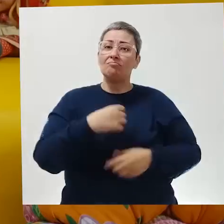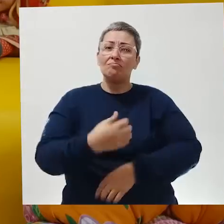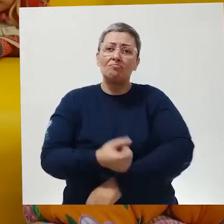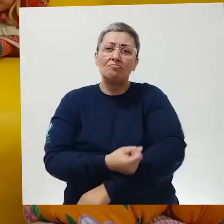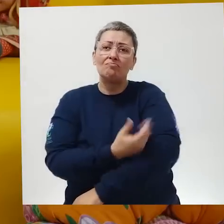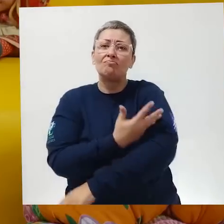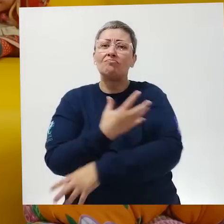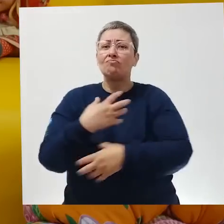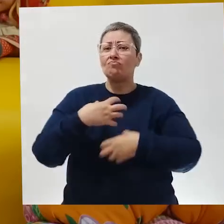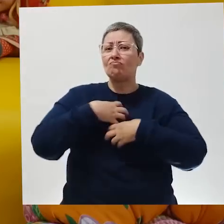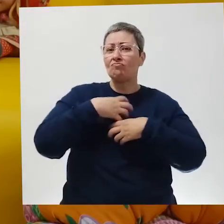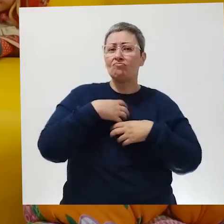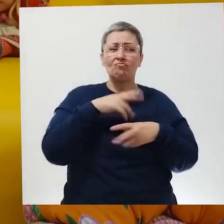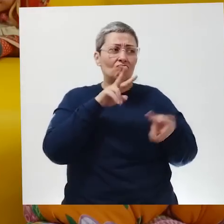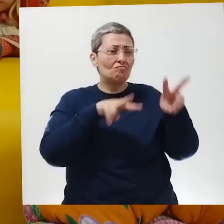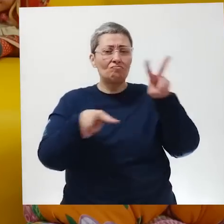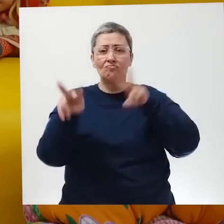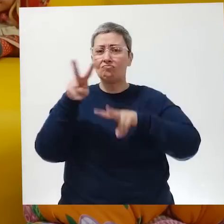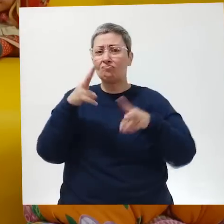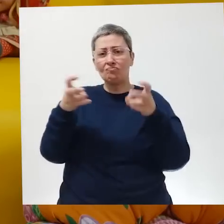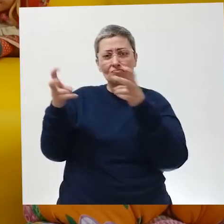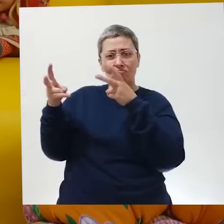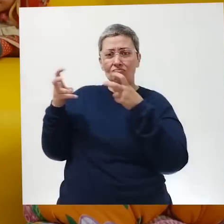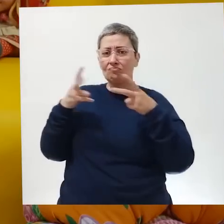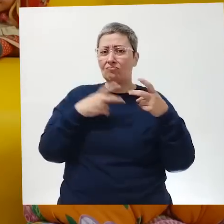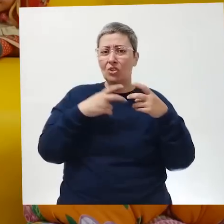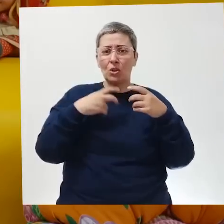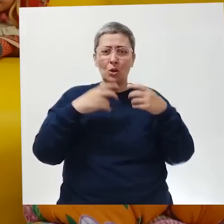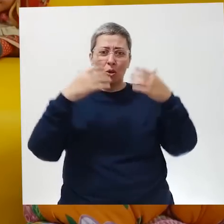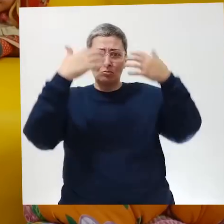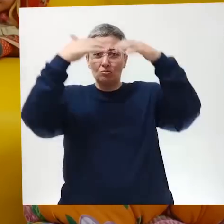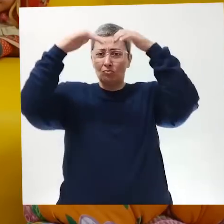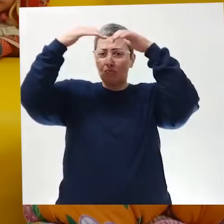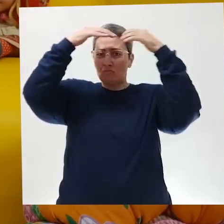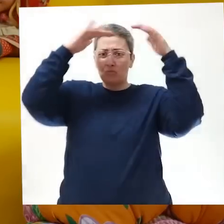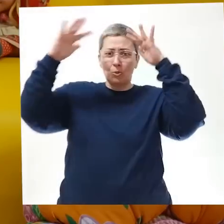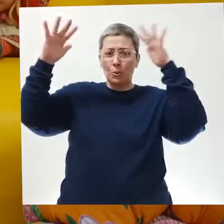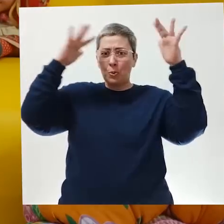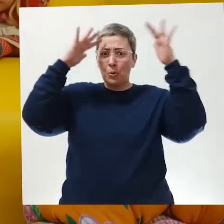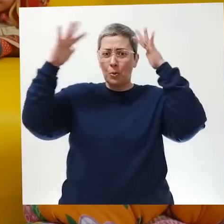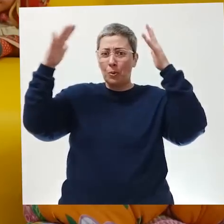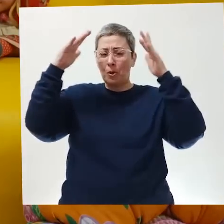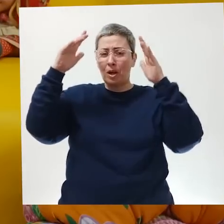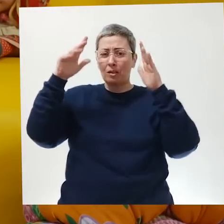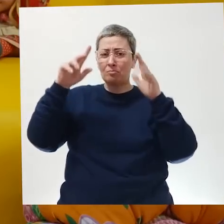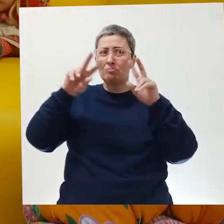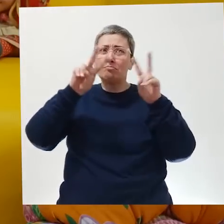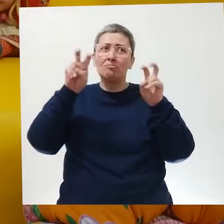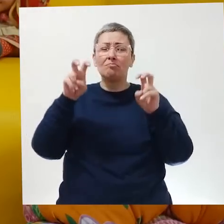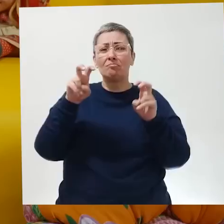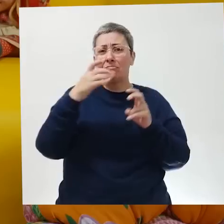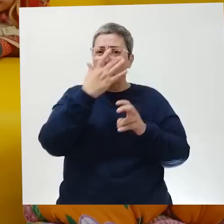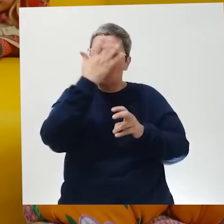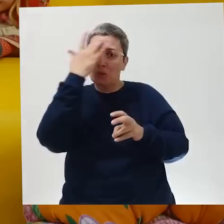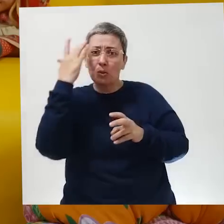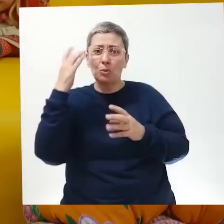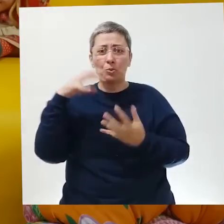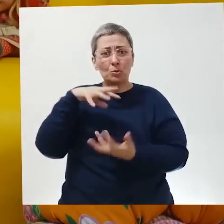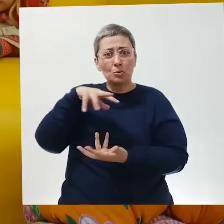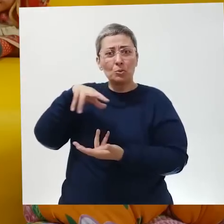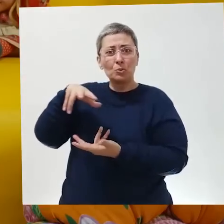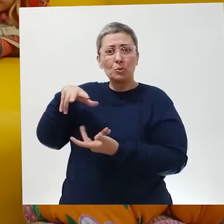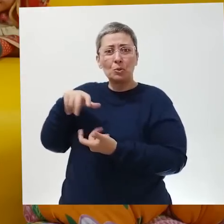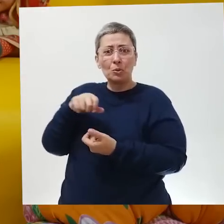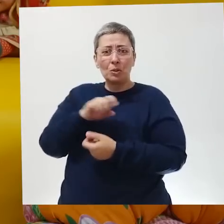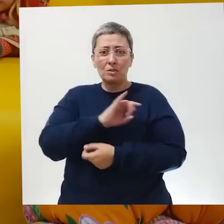ela observa do mundo, o que ela reflete sobre as pessoas, sobre o universo